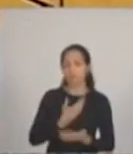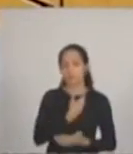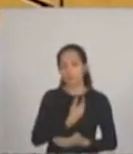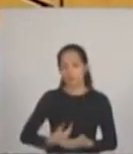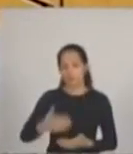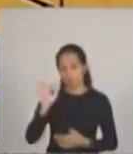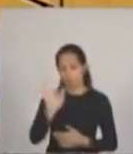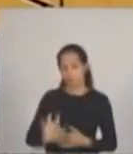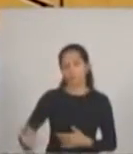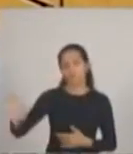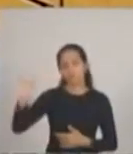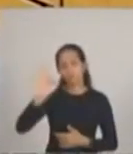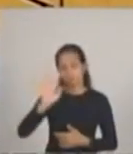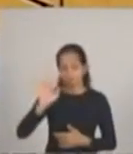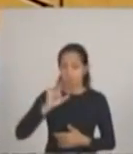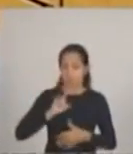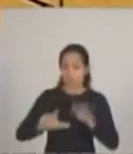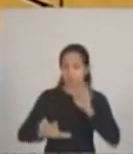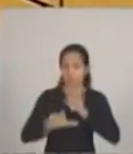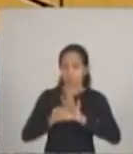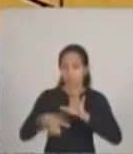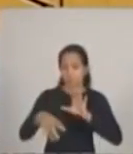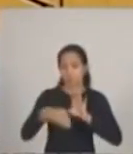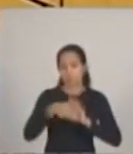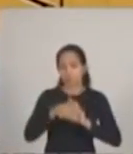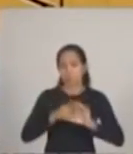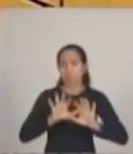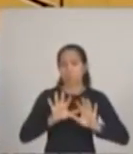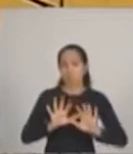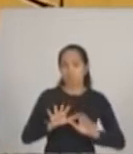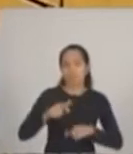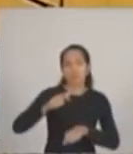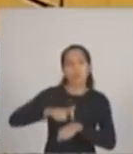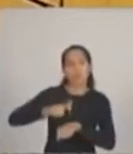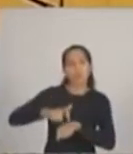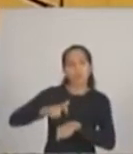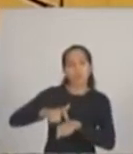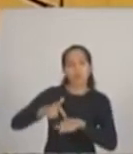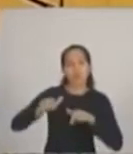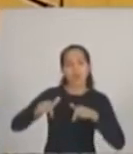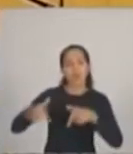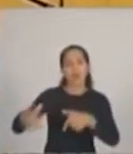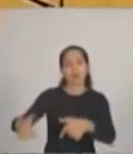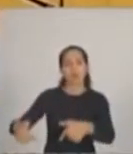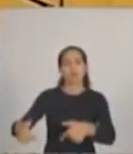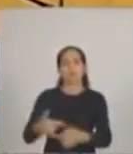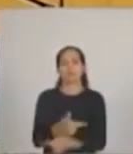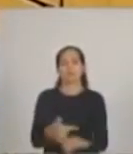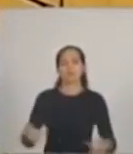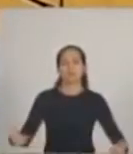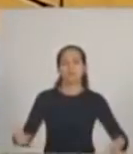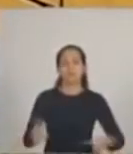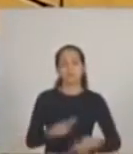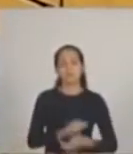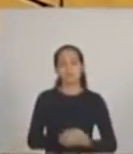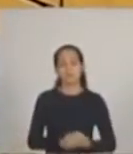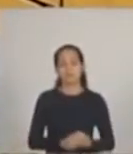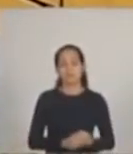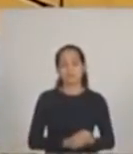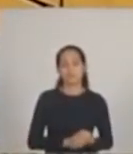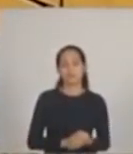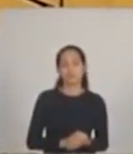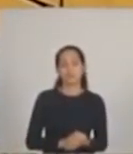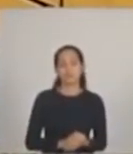vez que constam em lei, mas não vemos isso na prática no nosso Estado. Vemos de uma maneira mais eficaz com relação